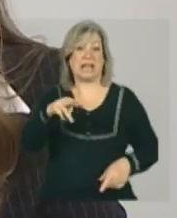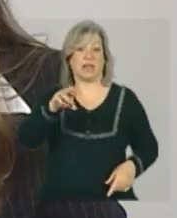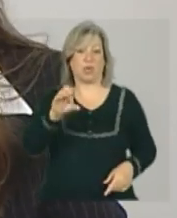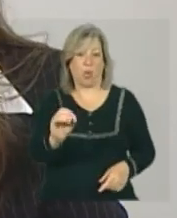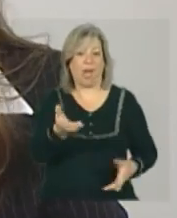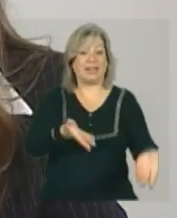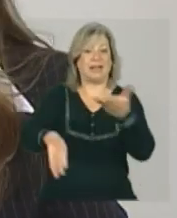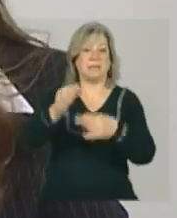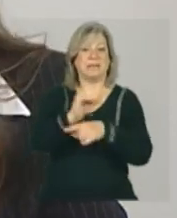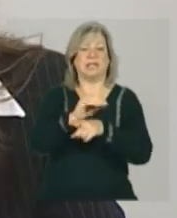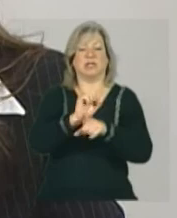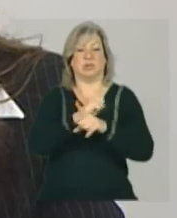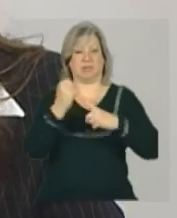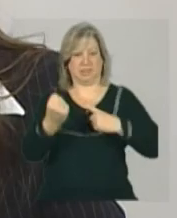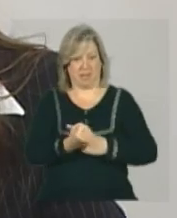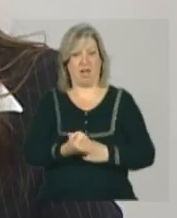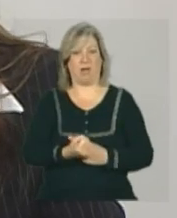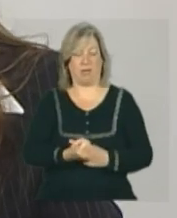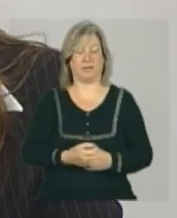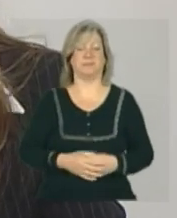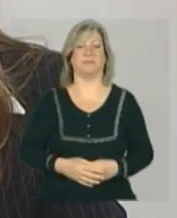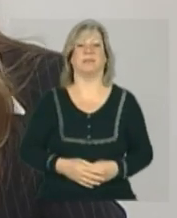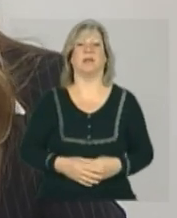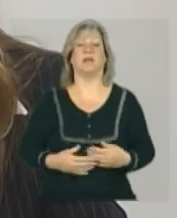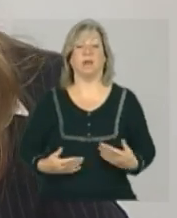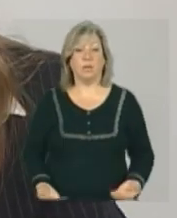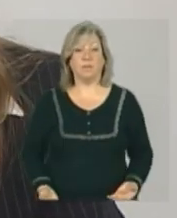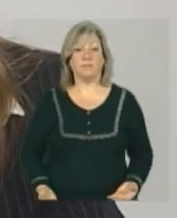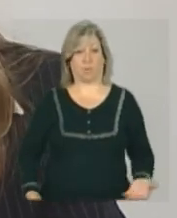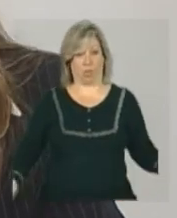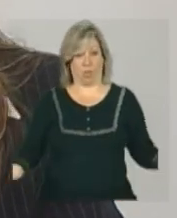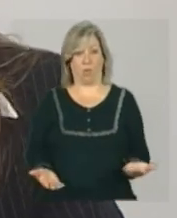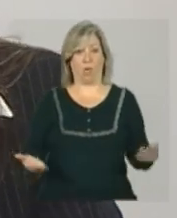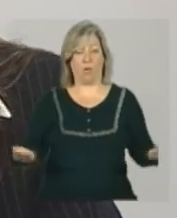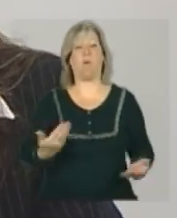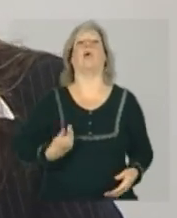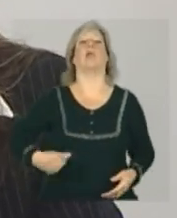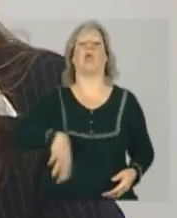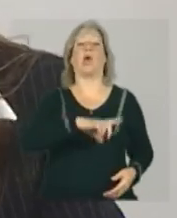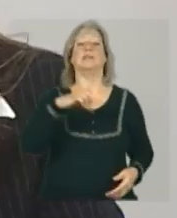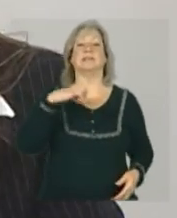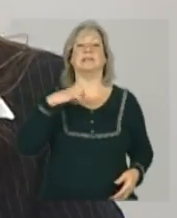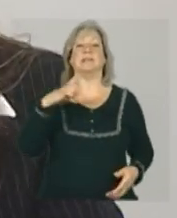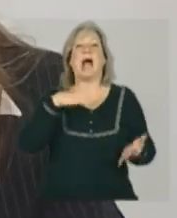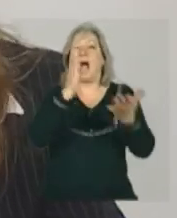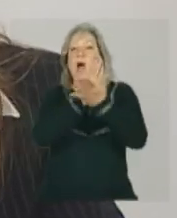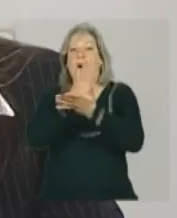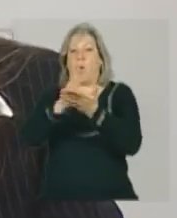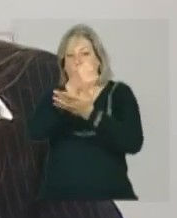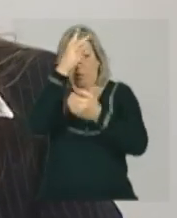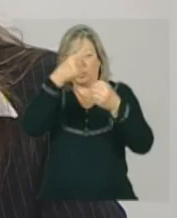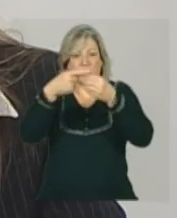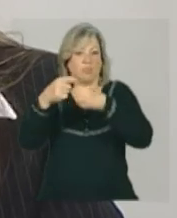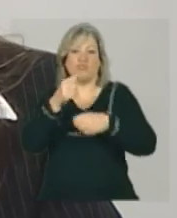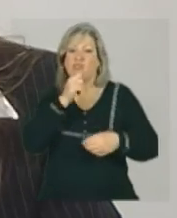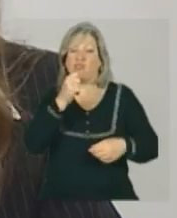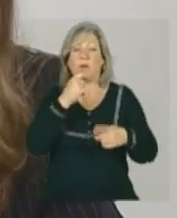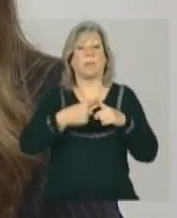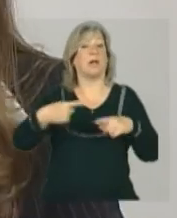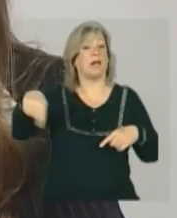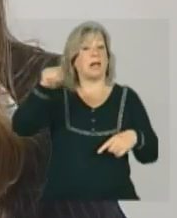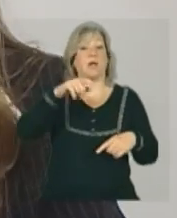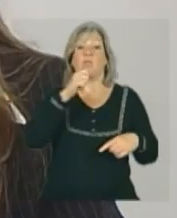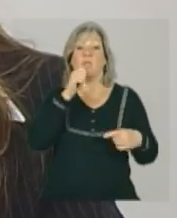não tinha este equipamento. Então, hoje, a gente tem alguns que não tem, porque eles não aceitaram,